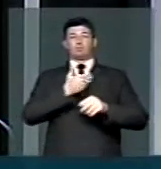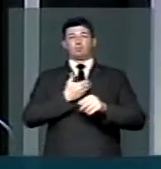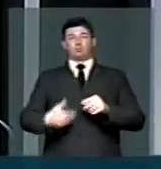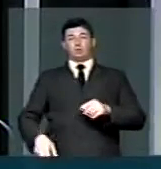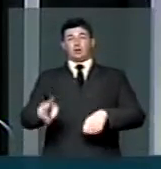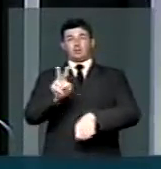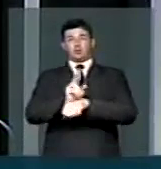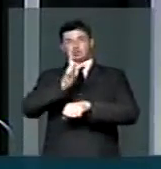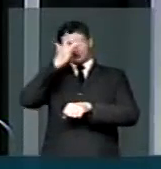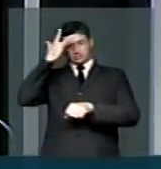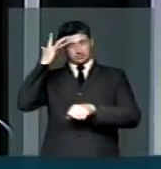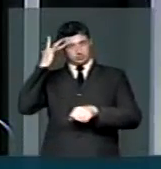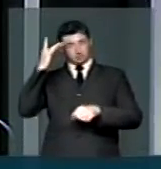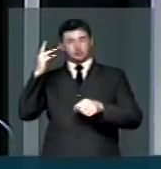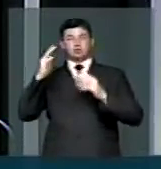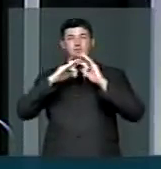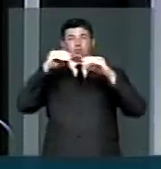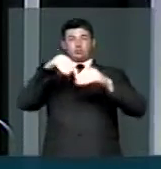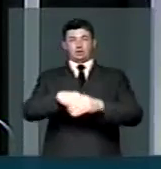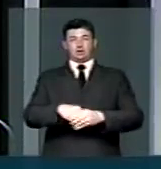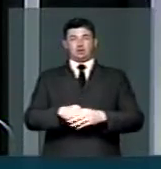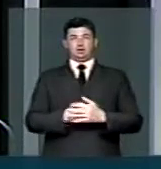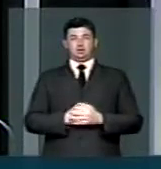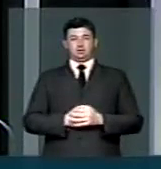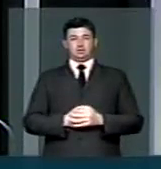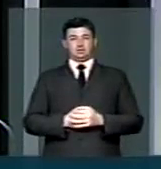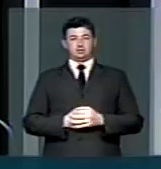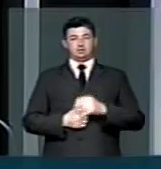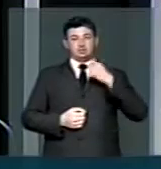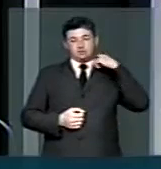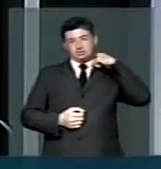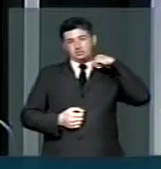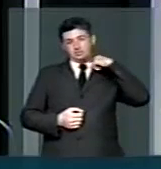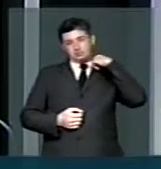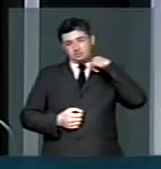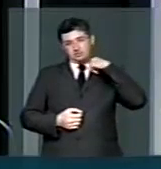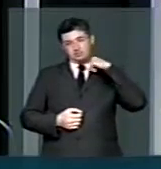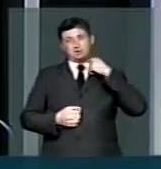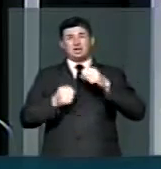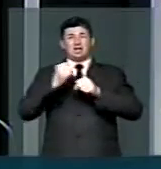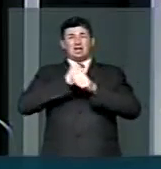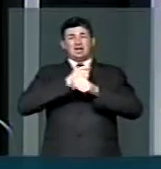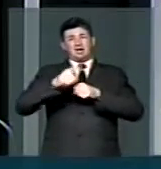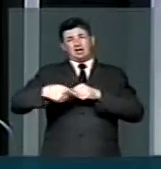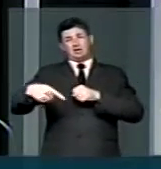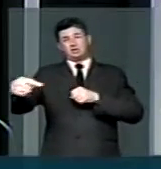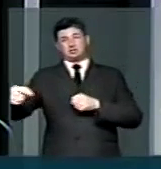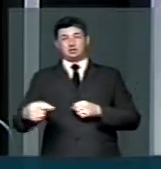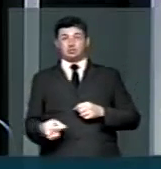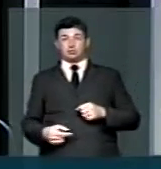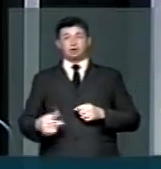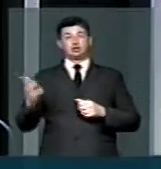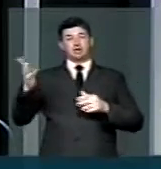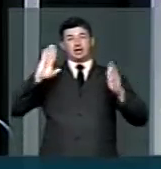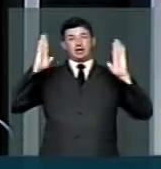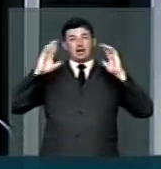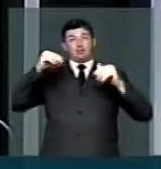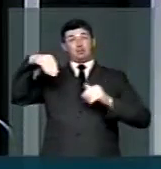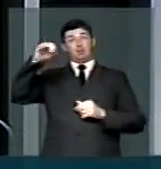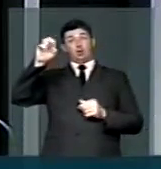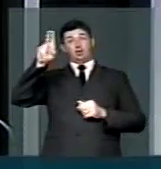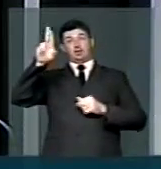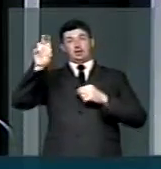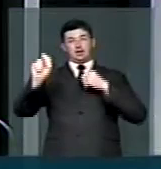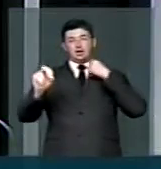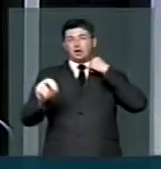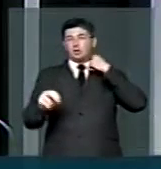das pessoas e dos seus patrimônios. Passados muitos anos, já na era moderna, a segurança ainda permanecia como